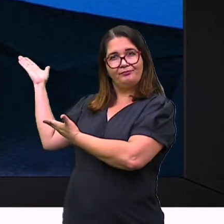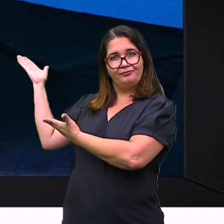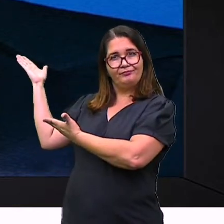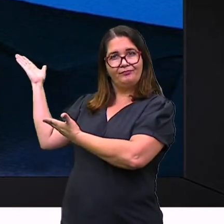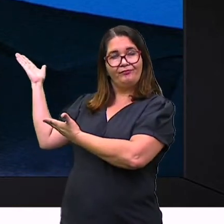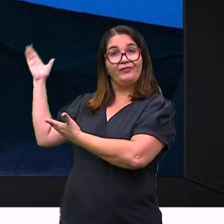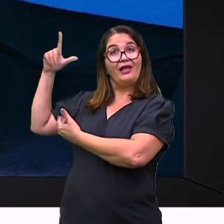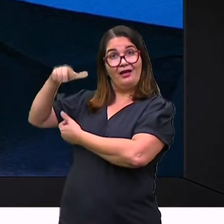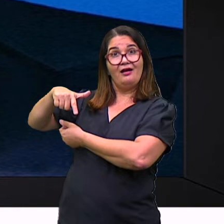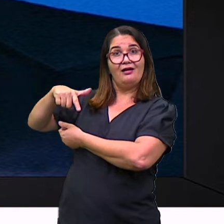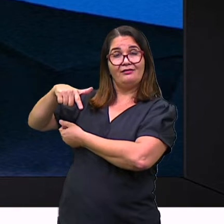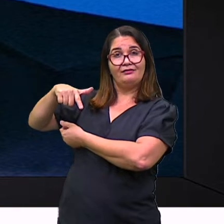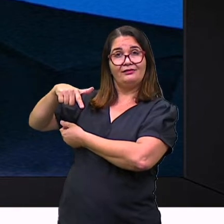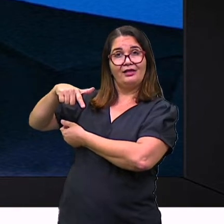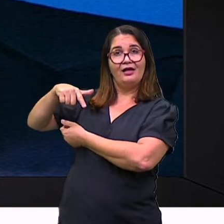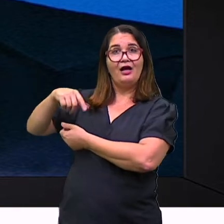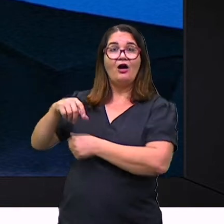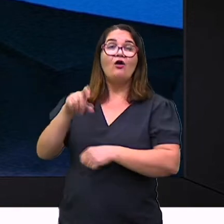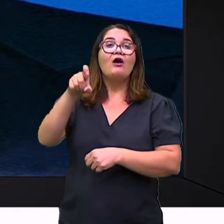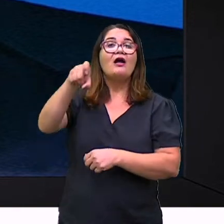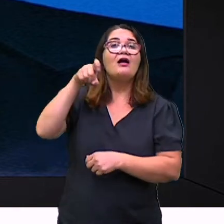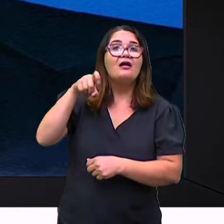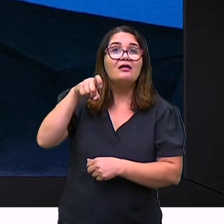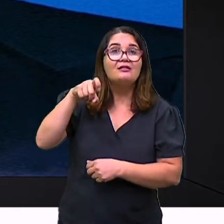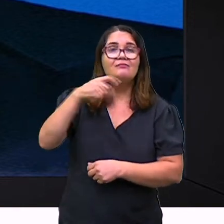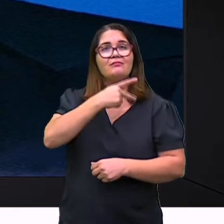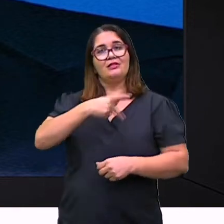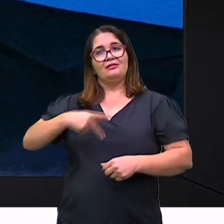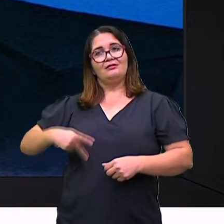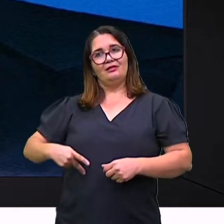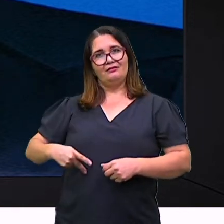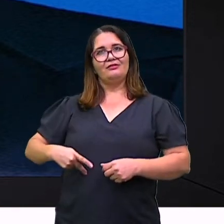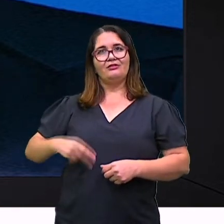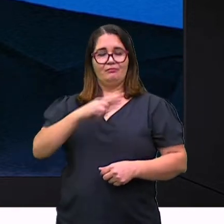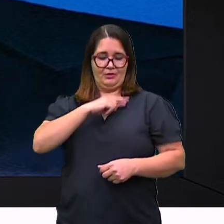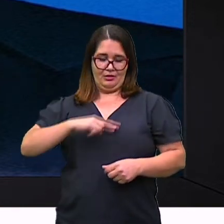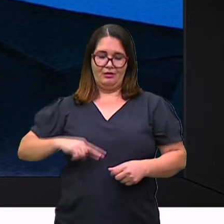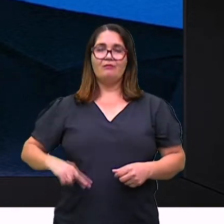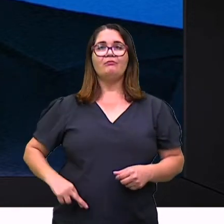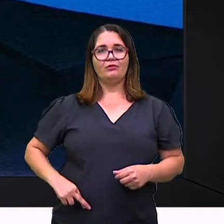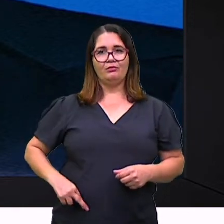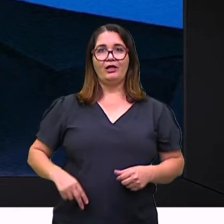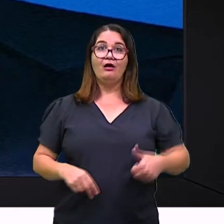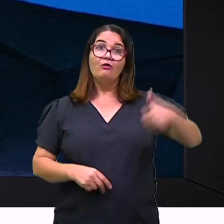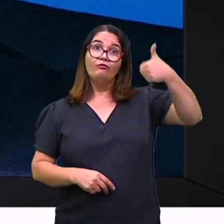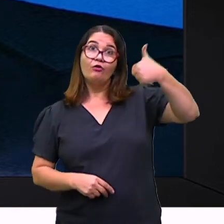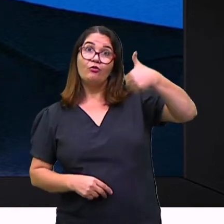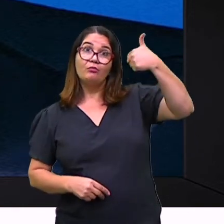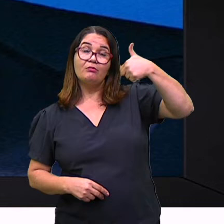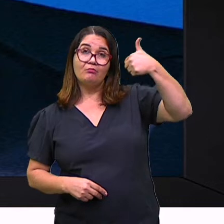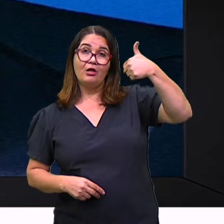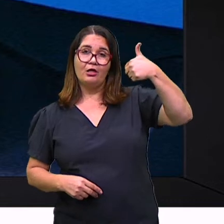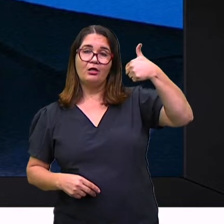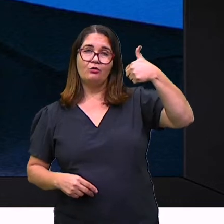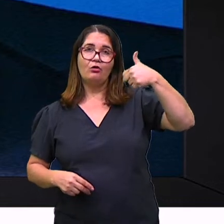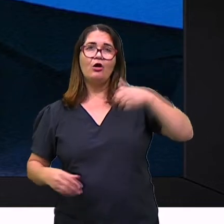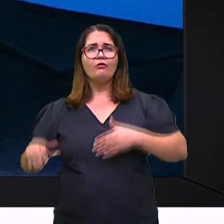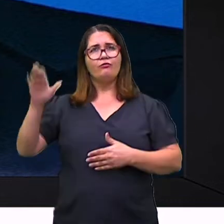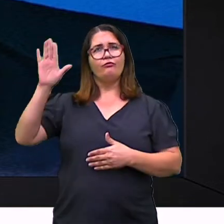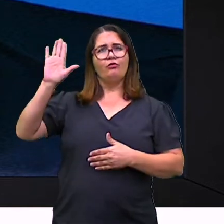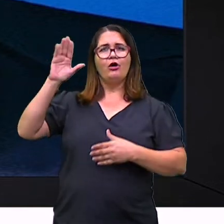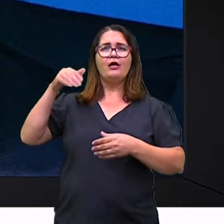Este é o ex-presidente da República, o primeiro eleito por